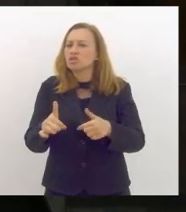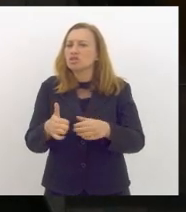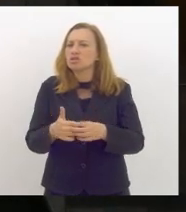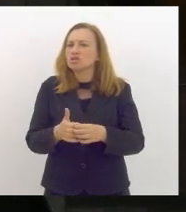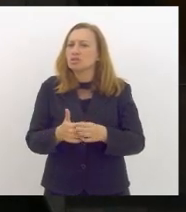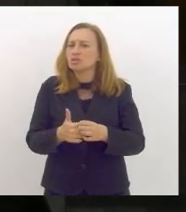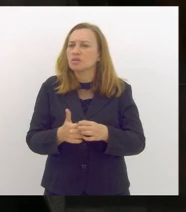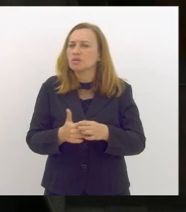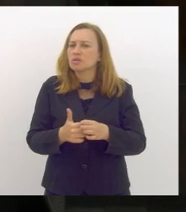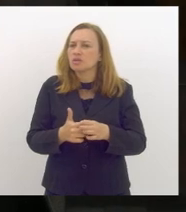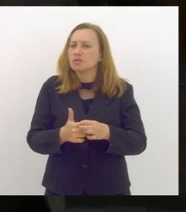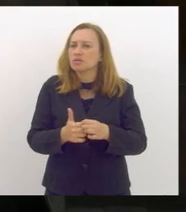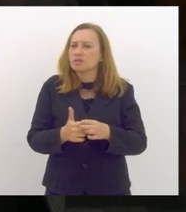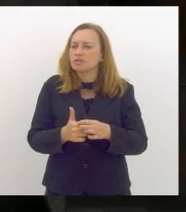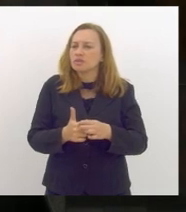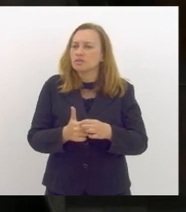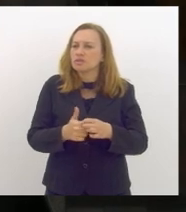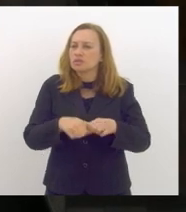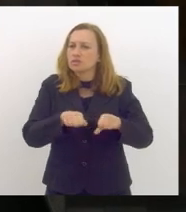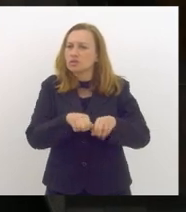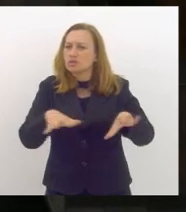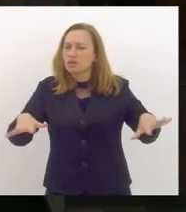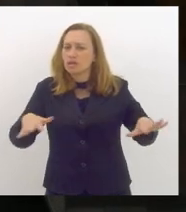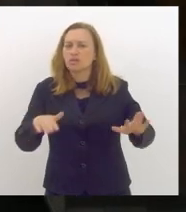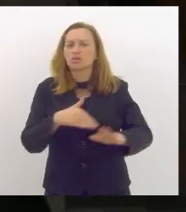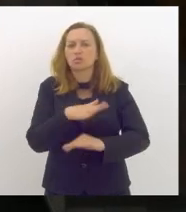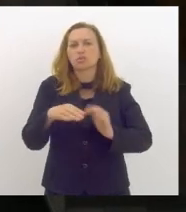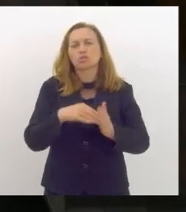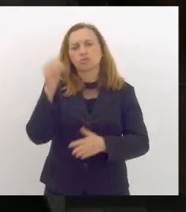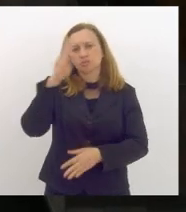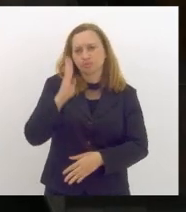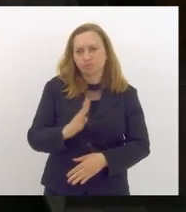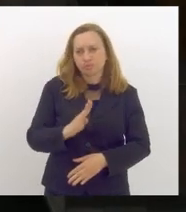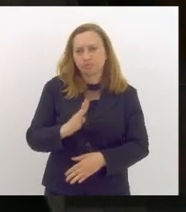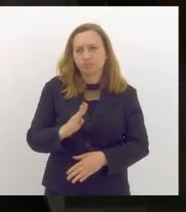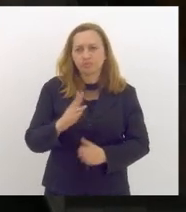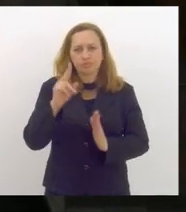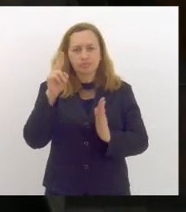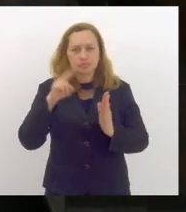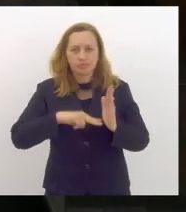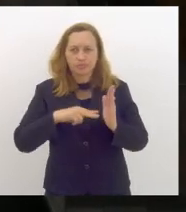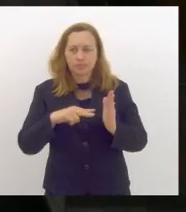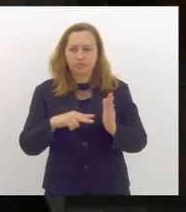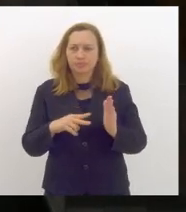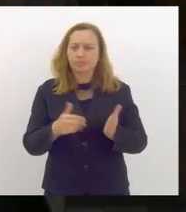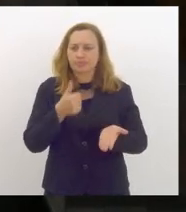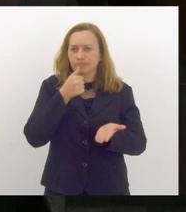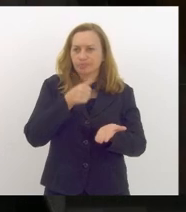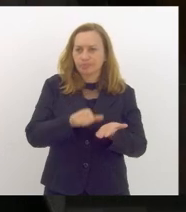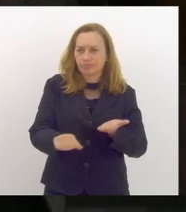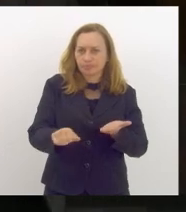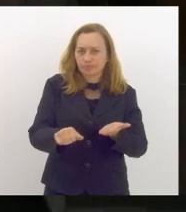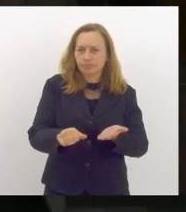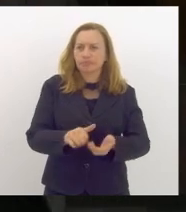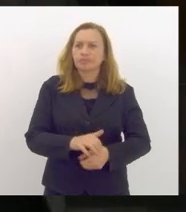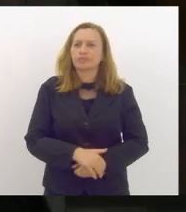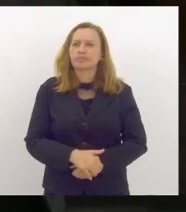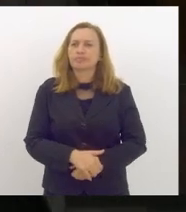e é pulverizados pelo Brasil inteiro com a leitura da carta